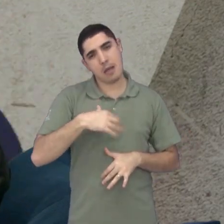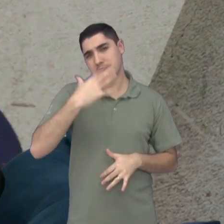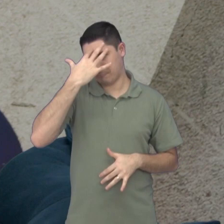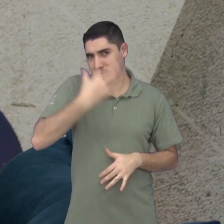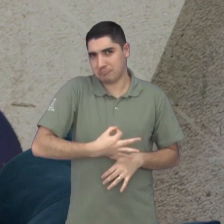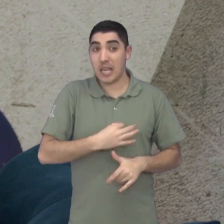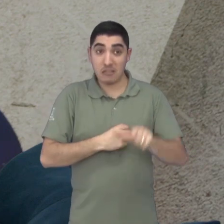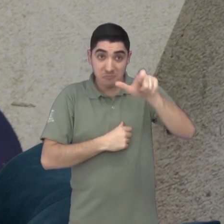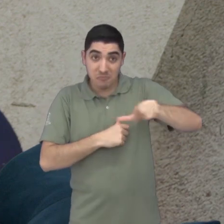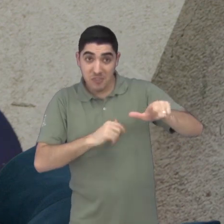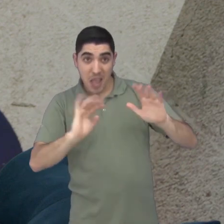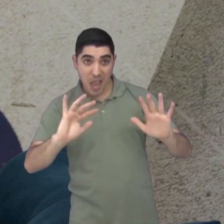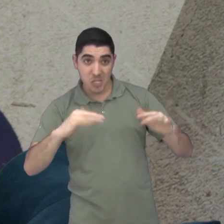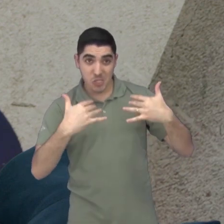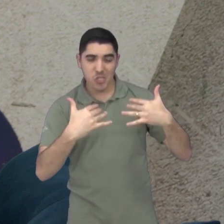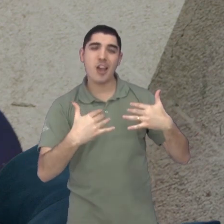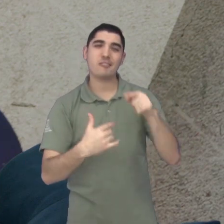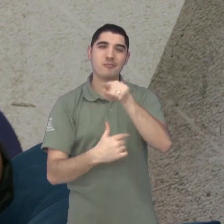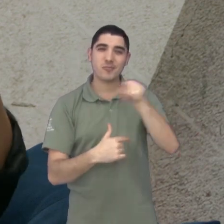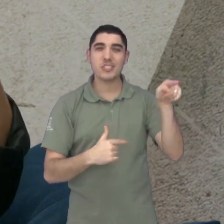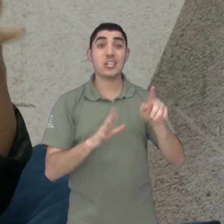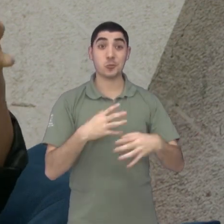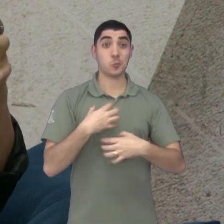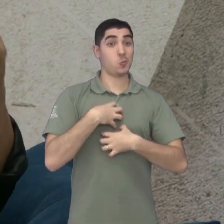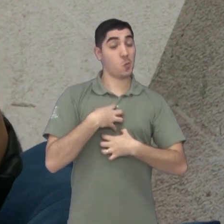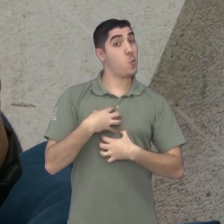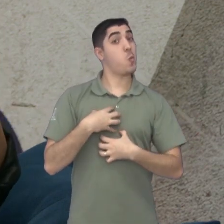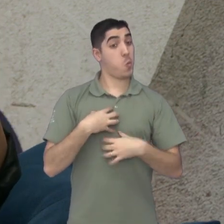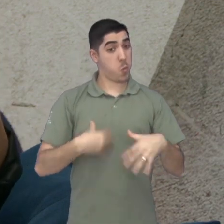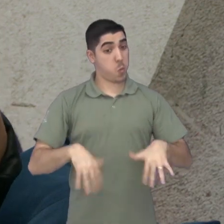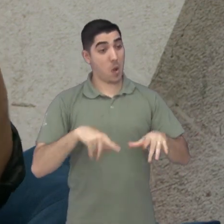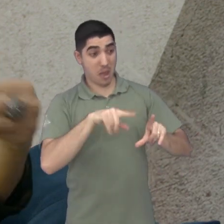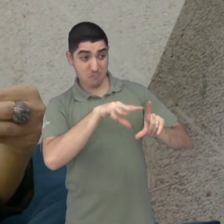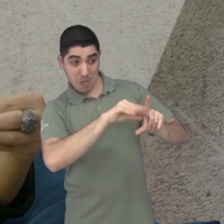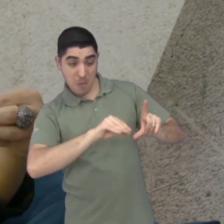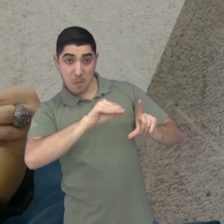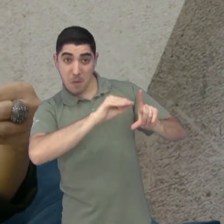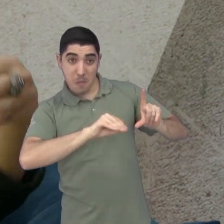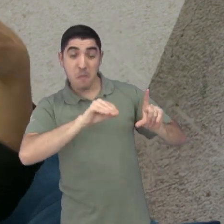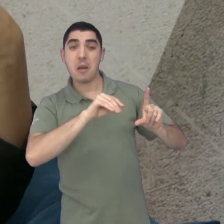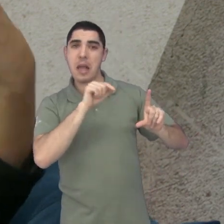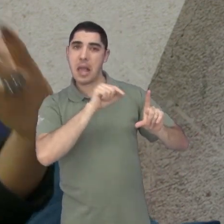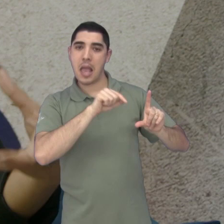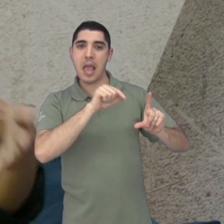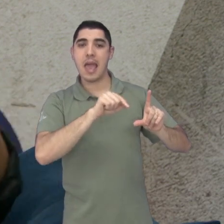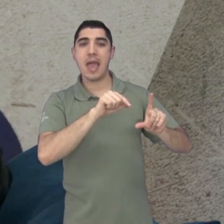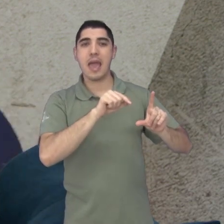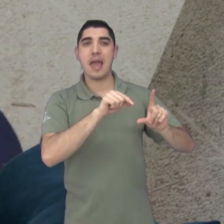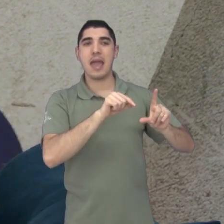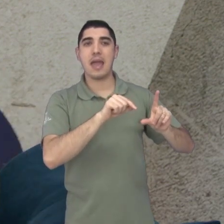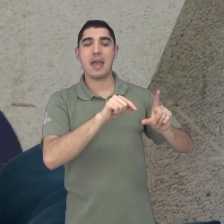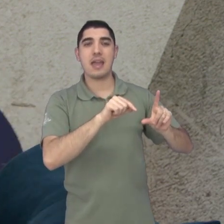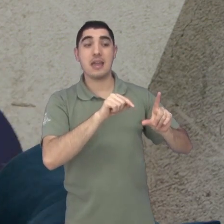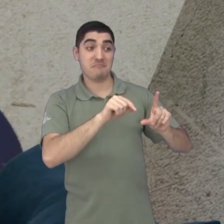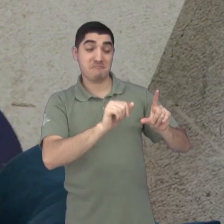tenho certeza que quem está nos assistindo já sentiu que dublar é mais do